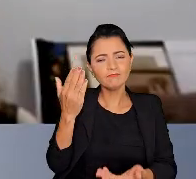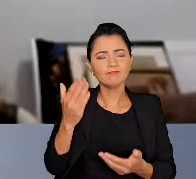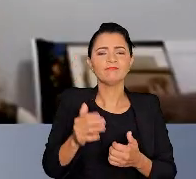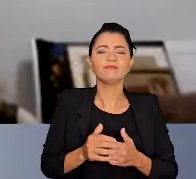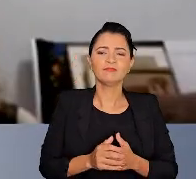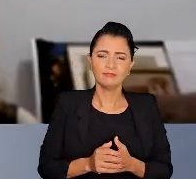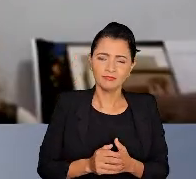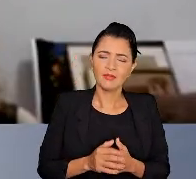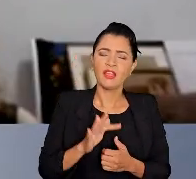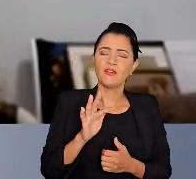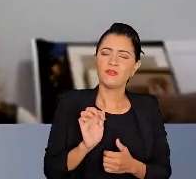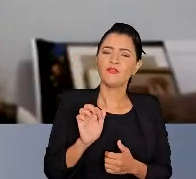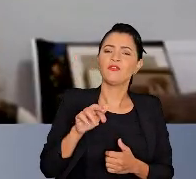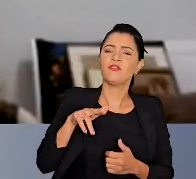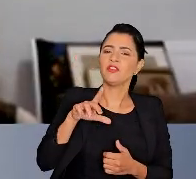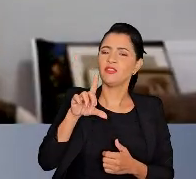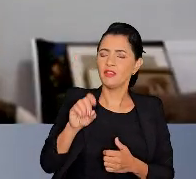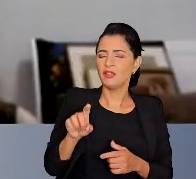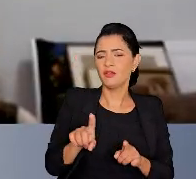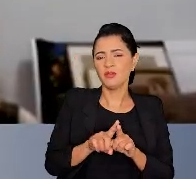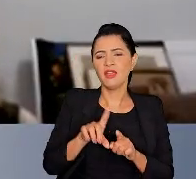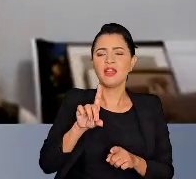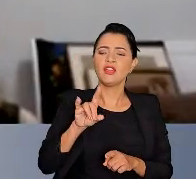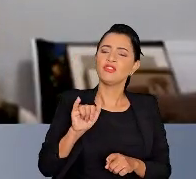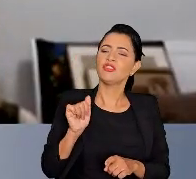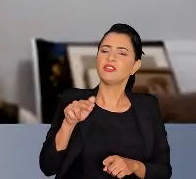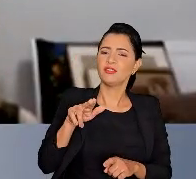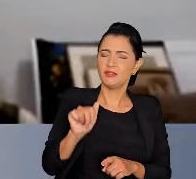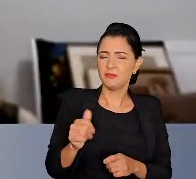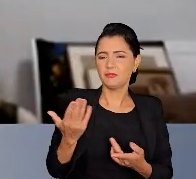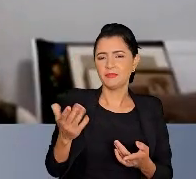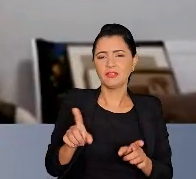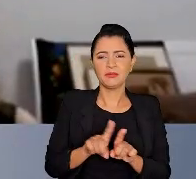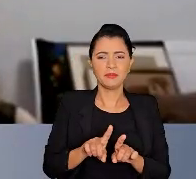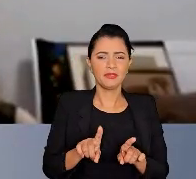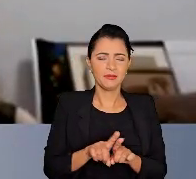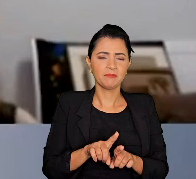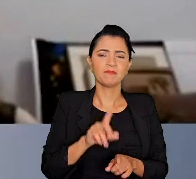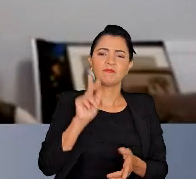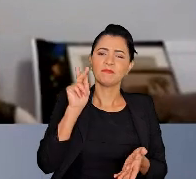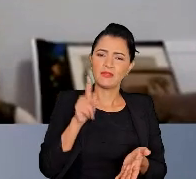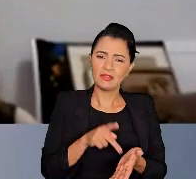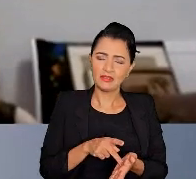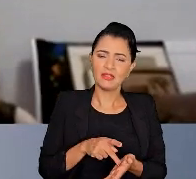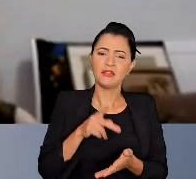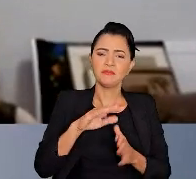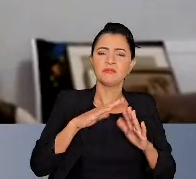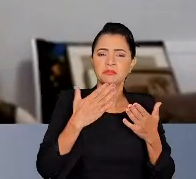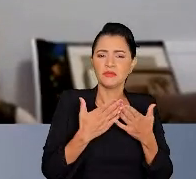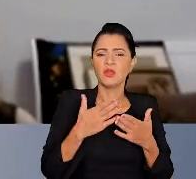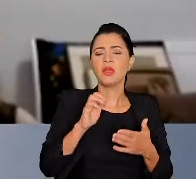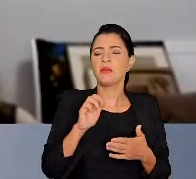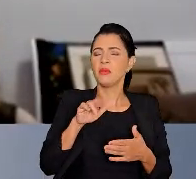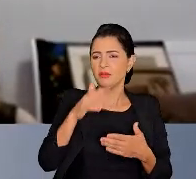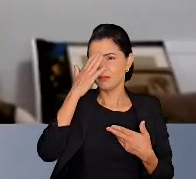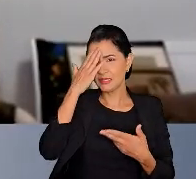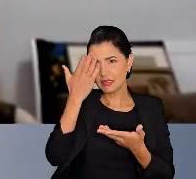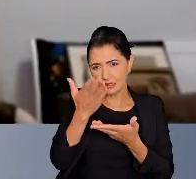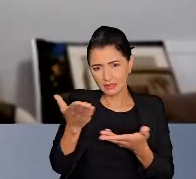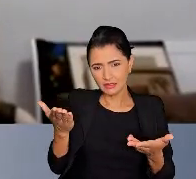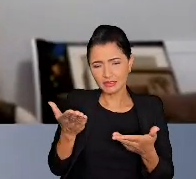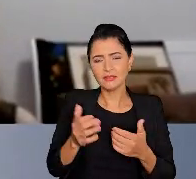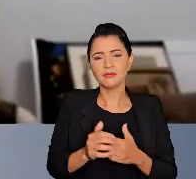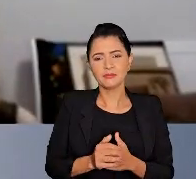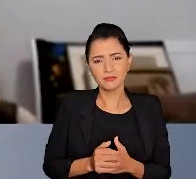doutor Fernando e à doutora Diana, que realmente a escola também agradece imensamente por